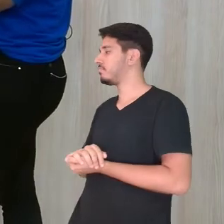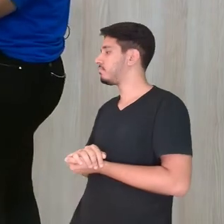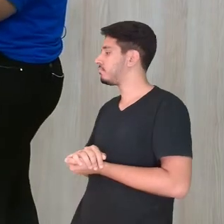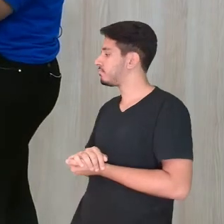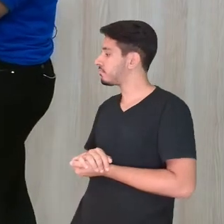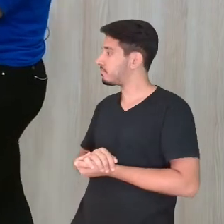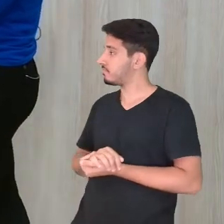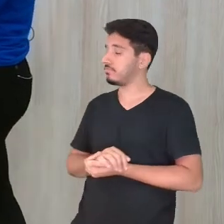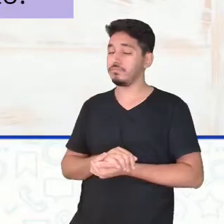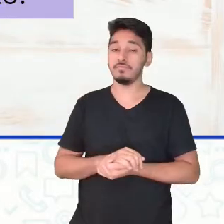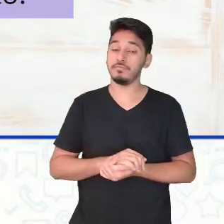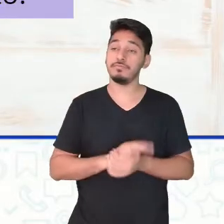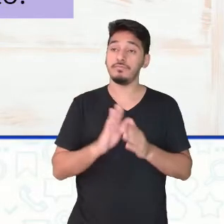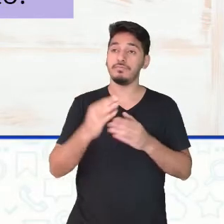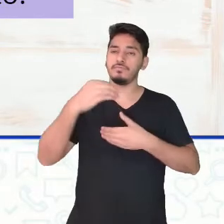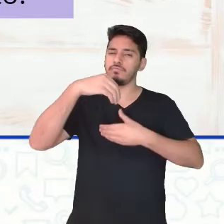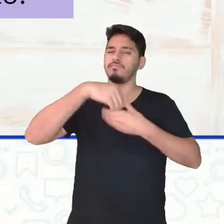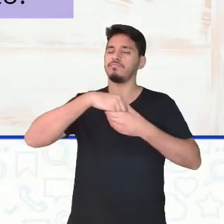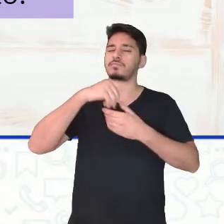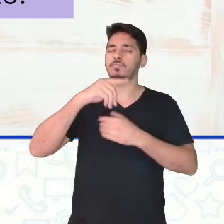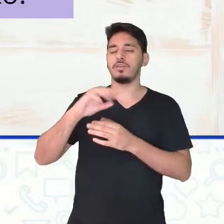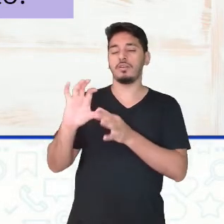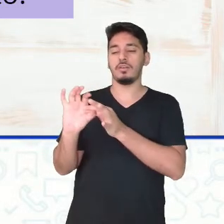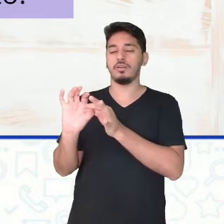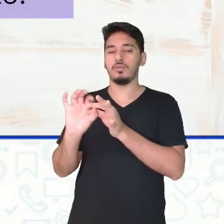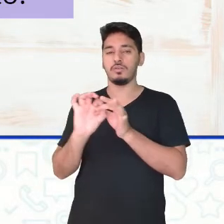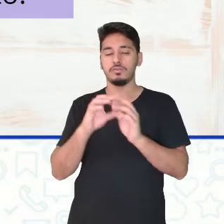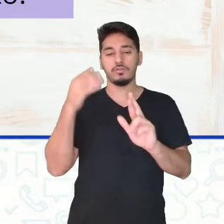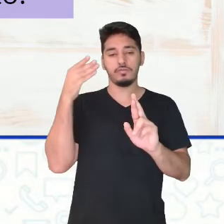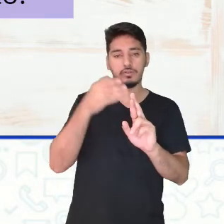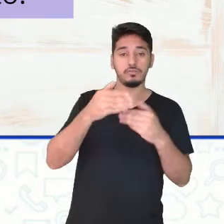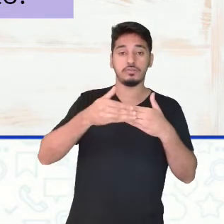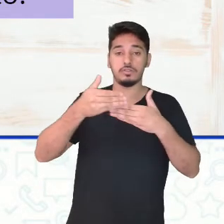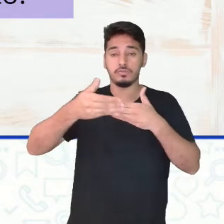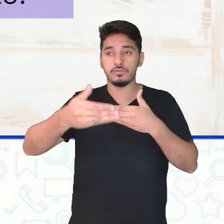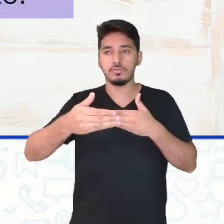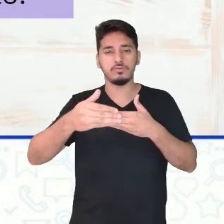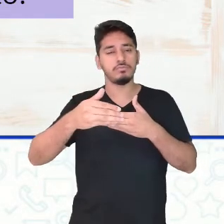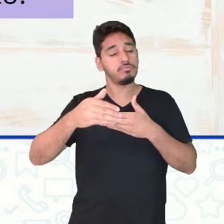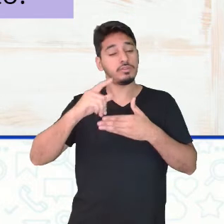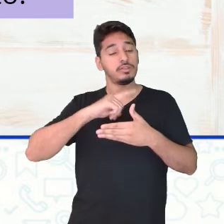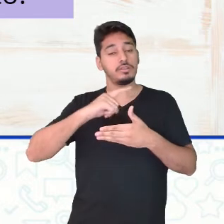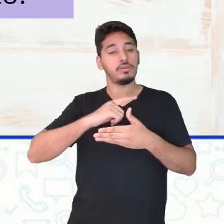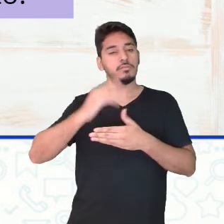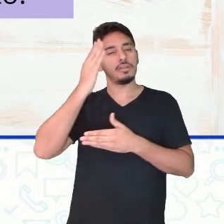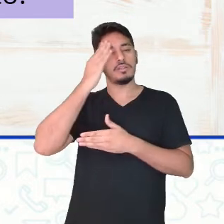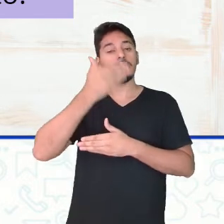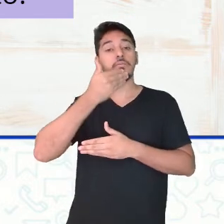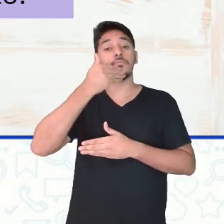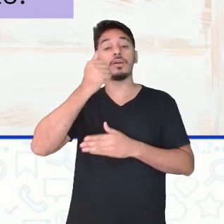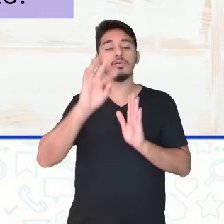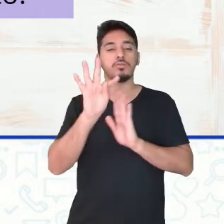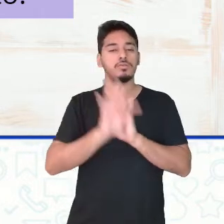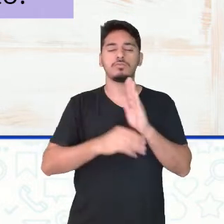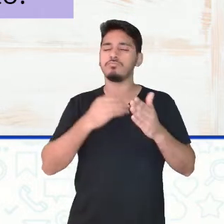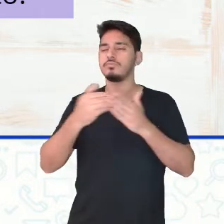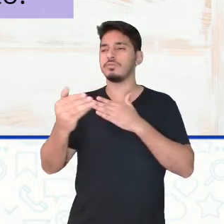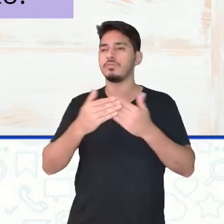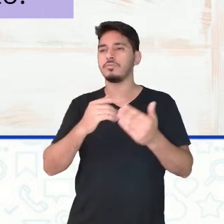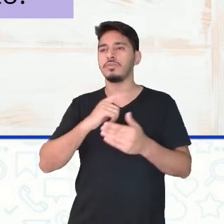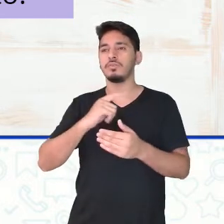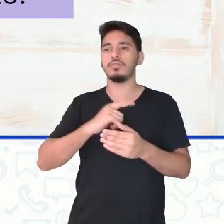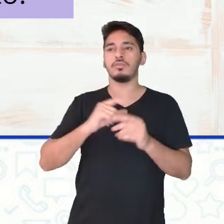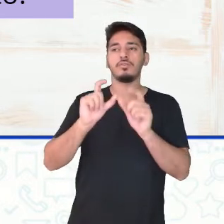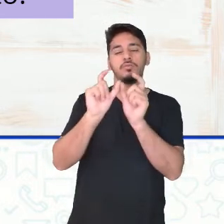reflexivo. No fundo, a coesão referencial e sequencial existem para facilitar nossa compreensão do texto, independente de ser das